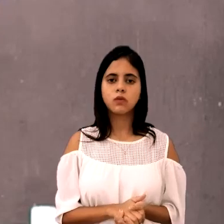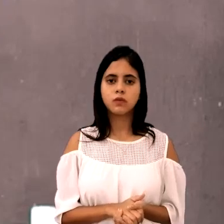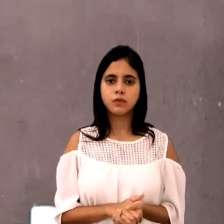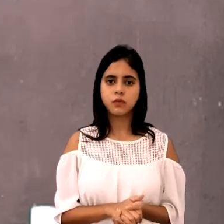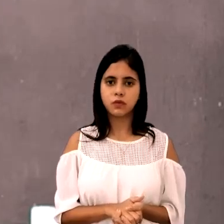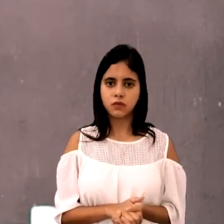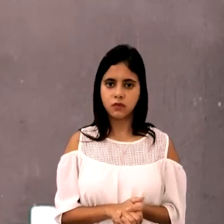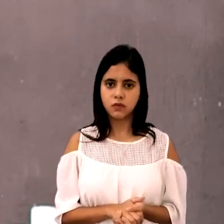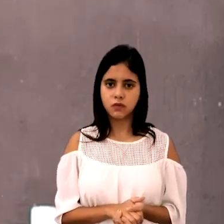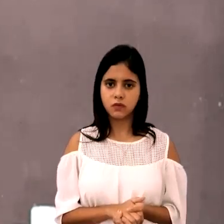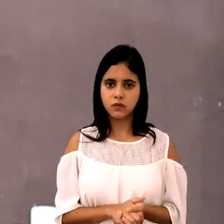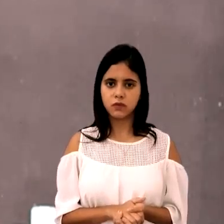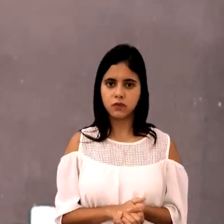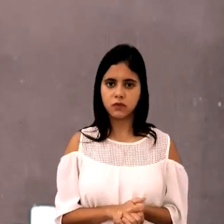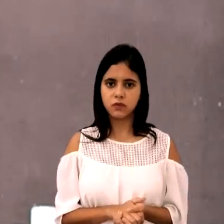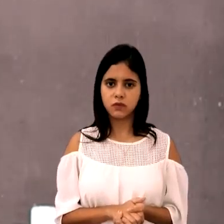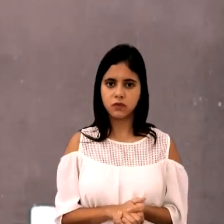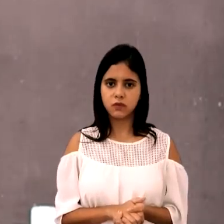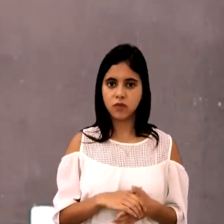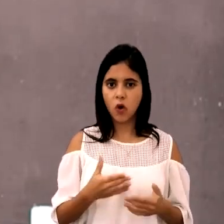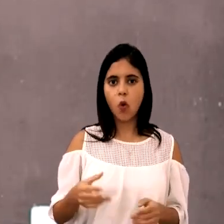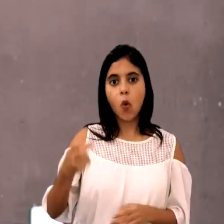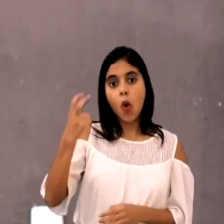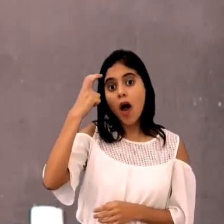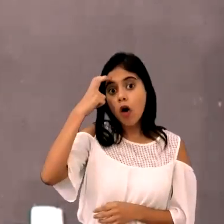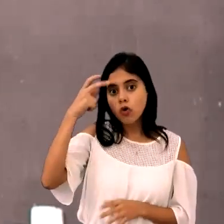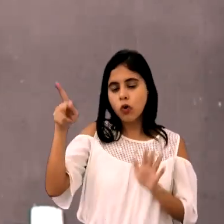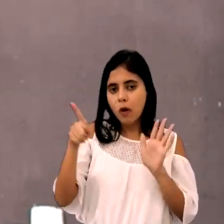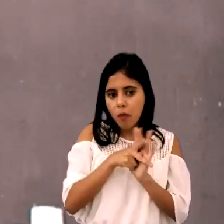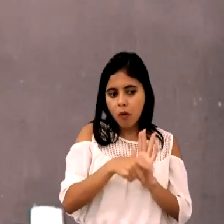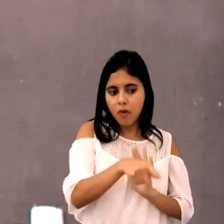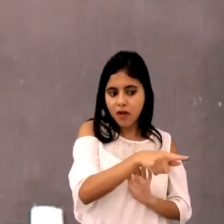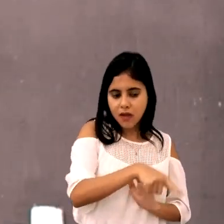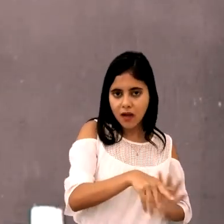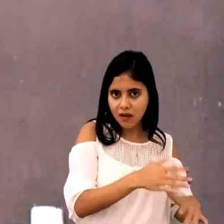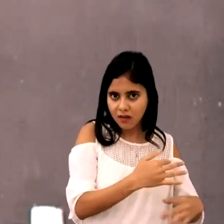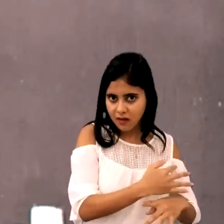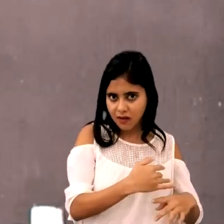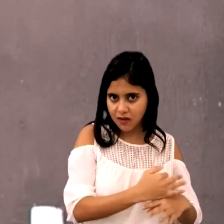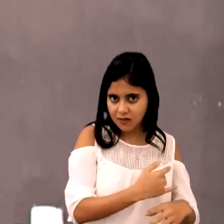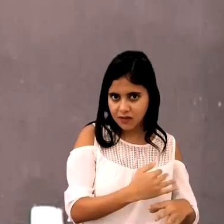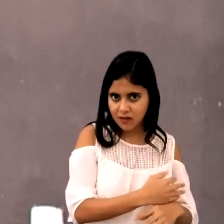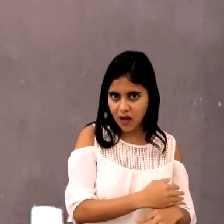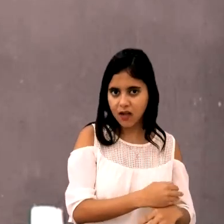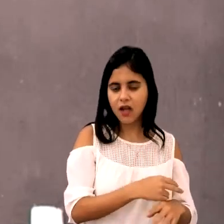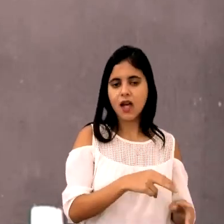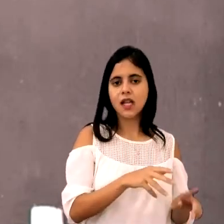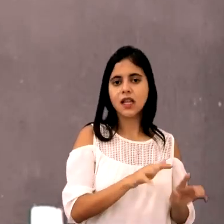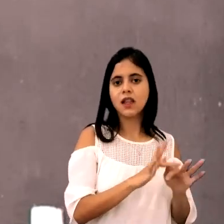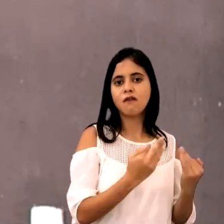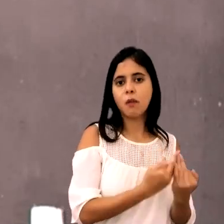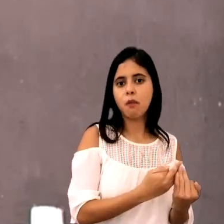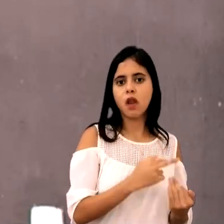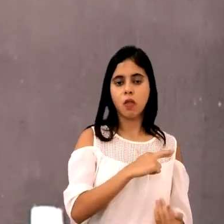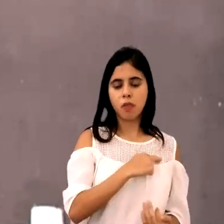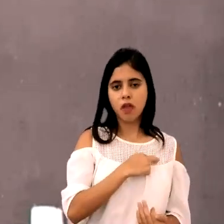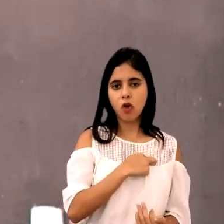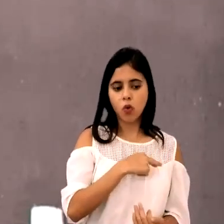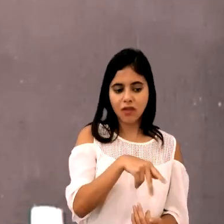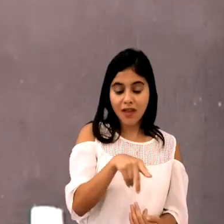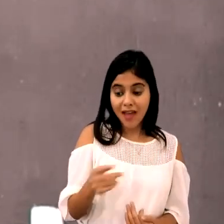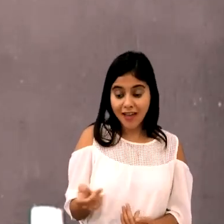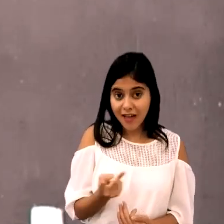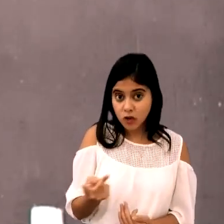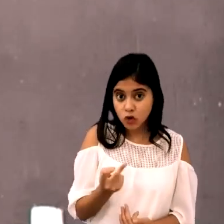comum da nação, da cultura, daquela cidade a respeito da condição em que Noemi e Ruth estavam, é